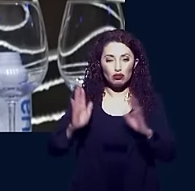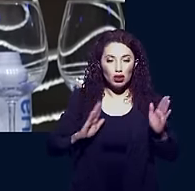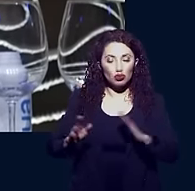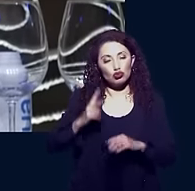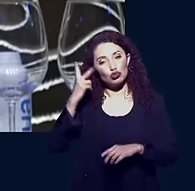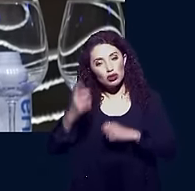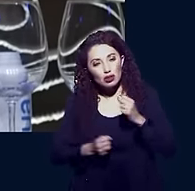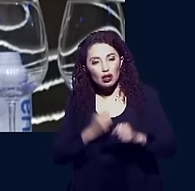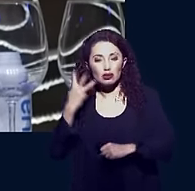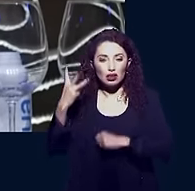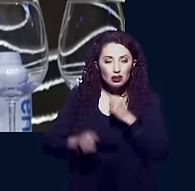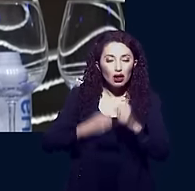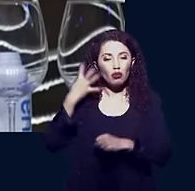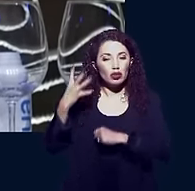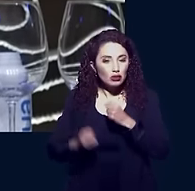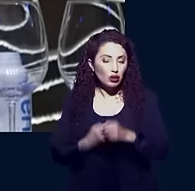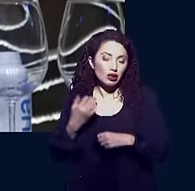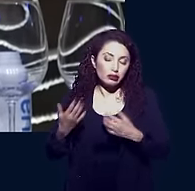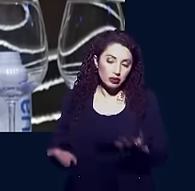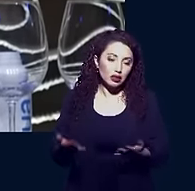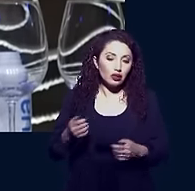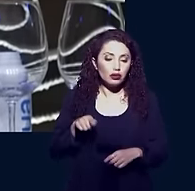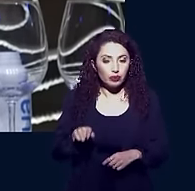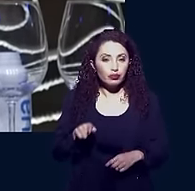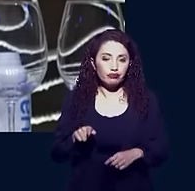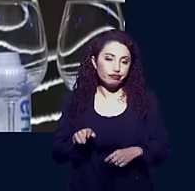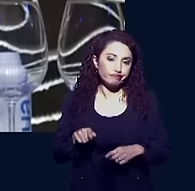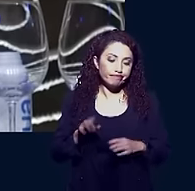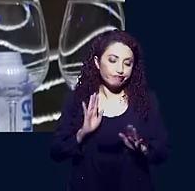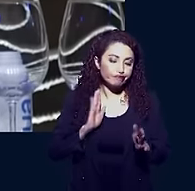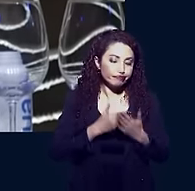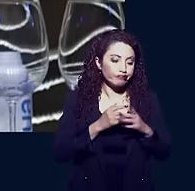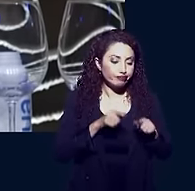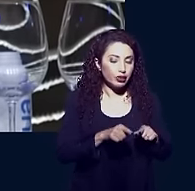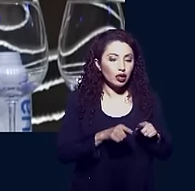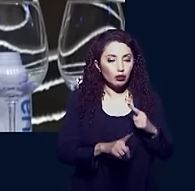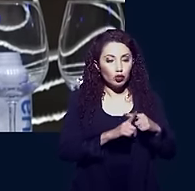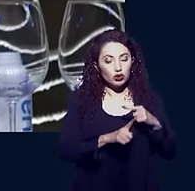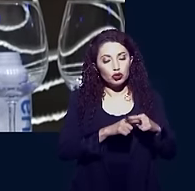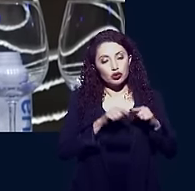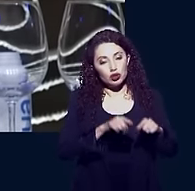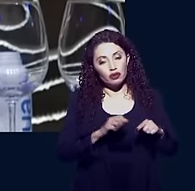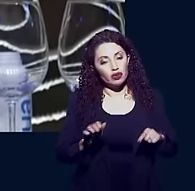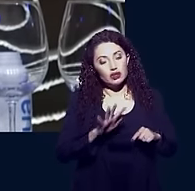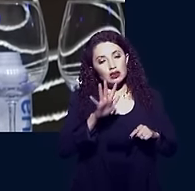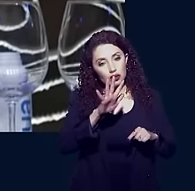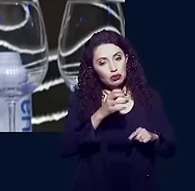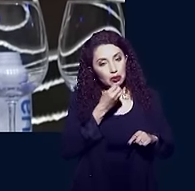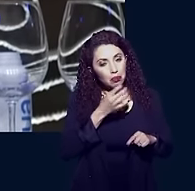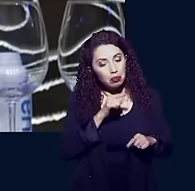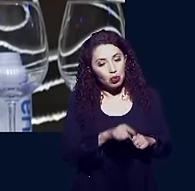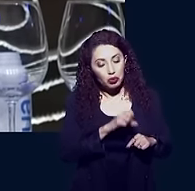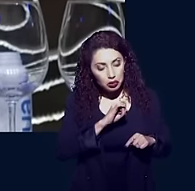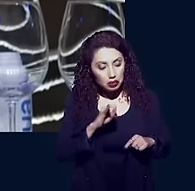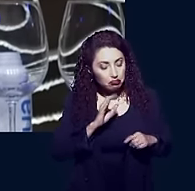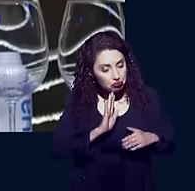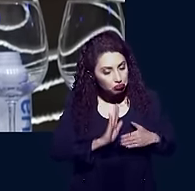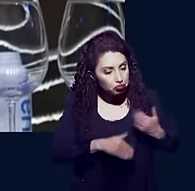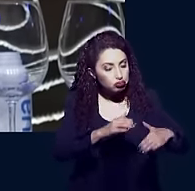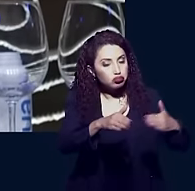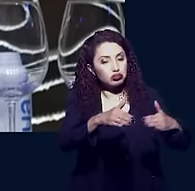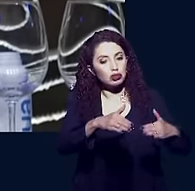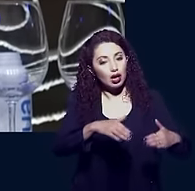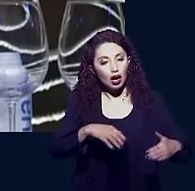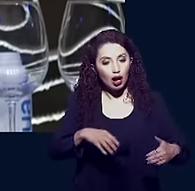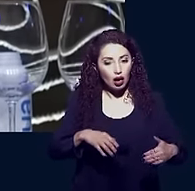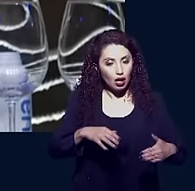é que tem um pouco de de aposta legal para fazer do lado otimista a inflação corrente tá muito benigna se o Banco Central estender o ciclo acelerar ou estender